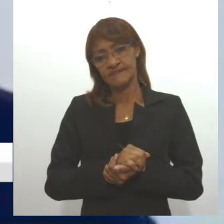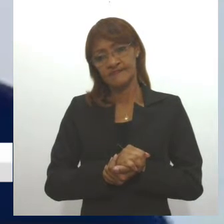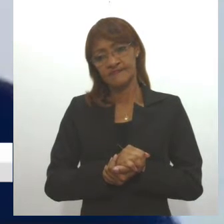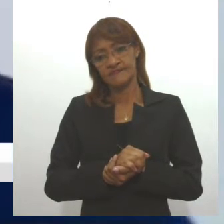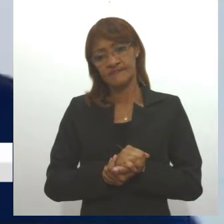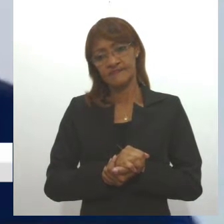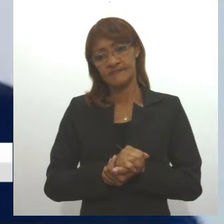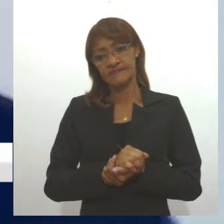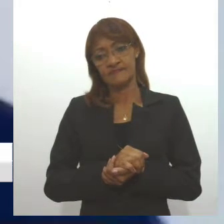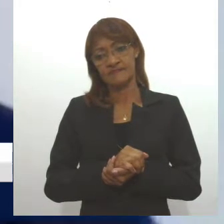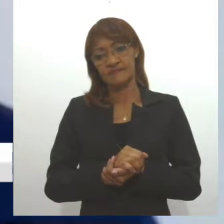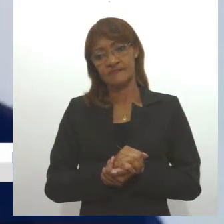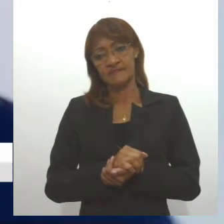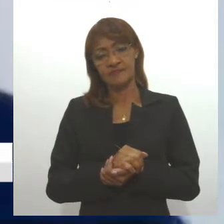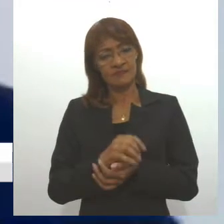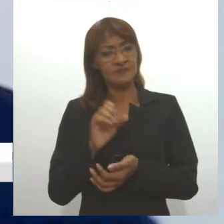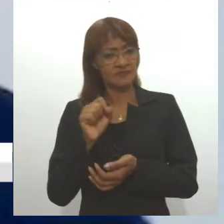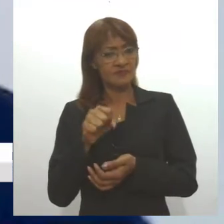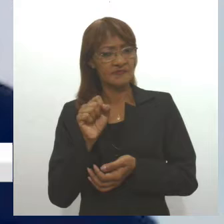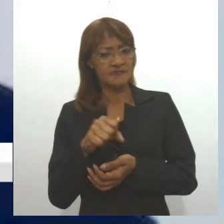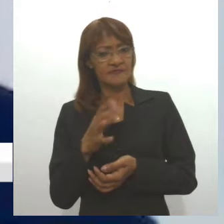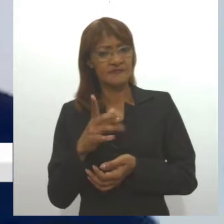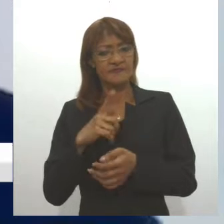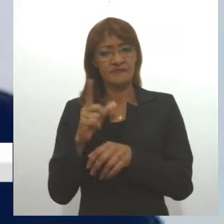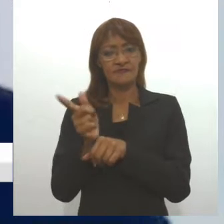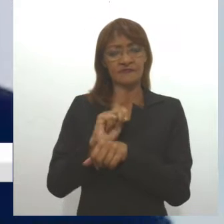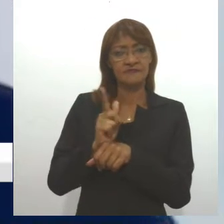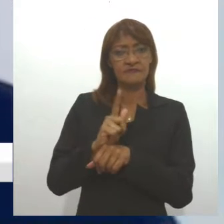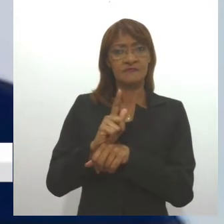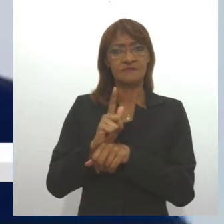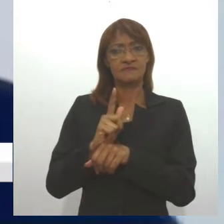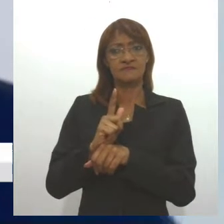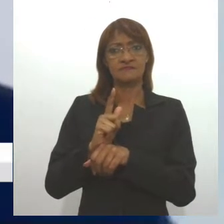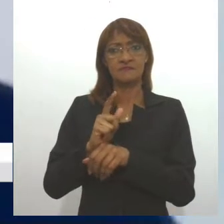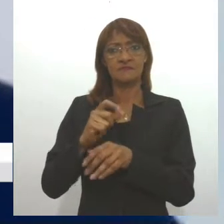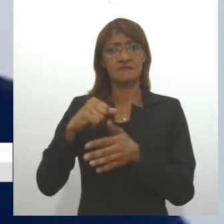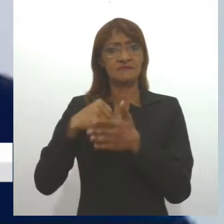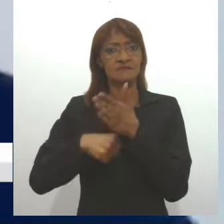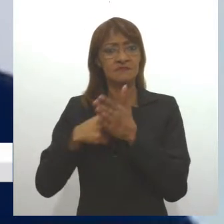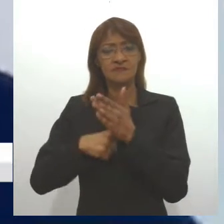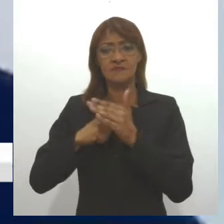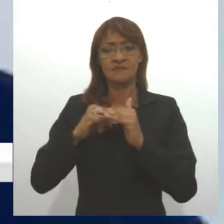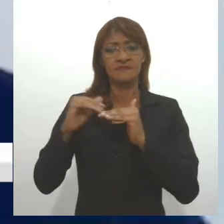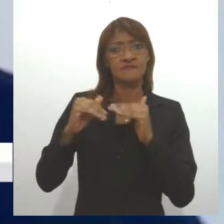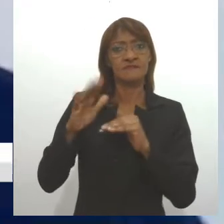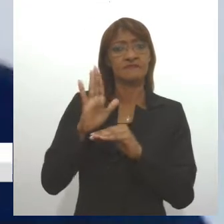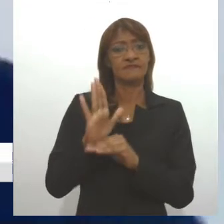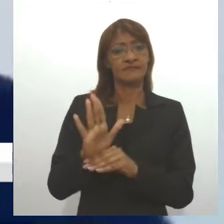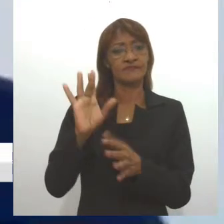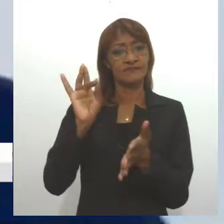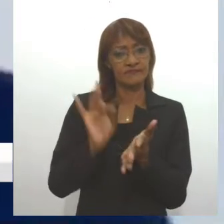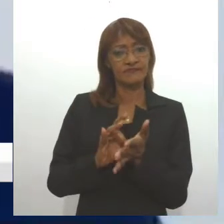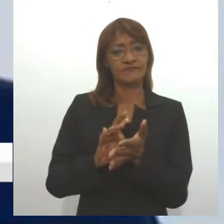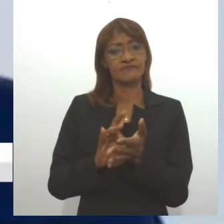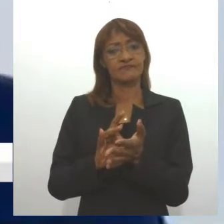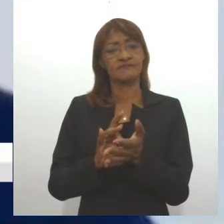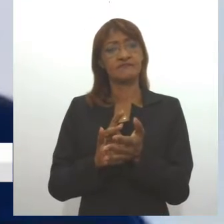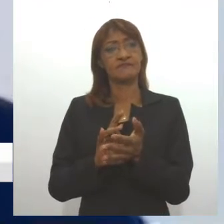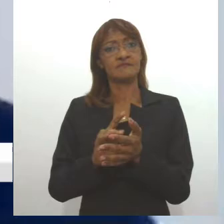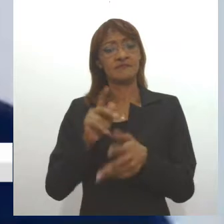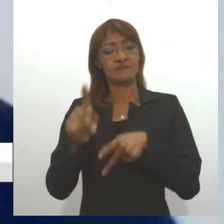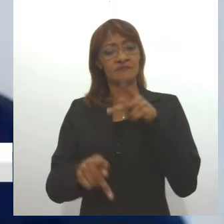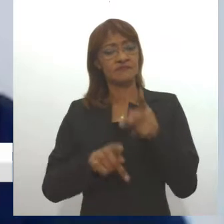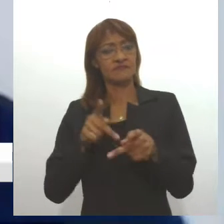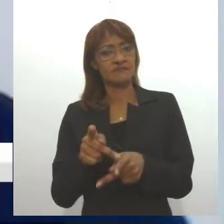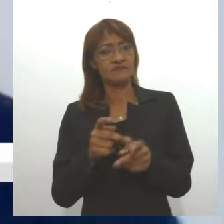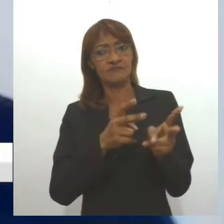de consenso mesmo entre gestão e movimento e que sejam, de fato, que tragam, de fato, reais impactos para a nossa população. A